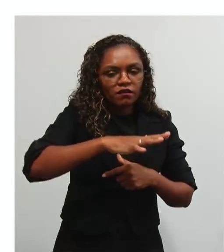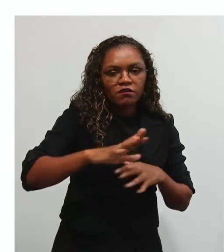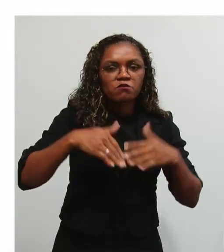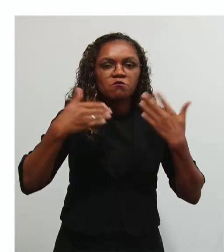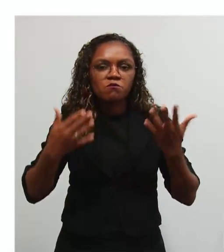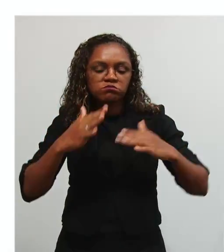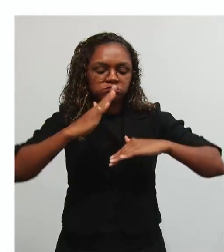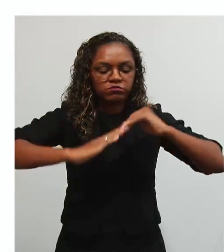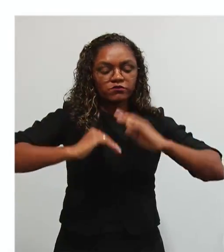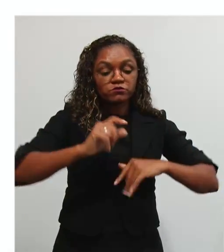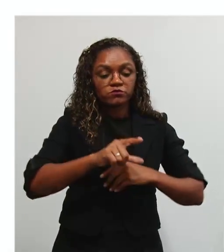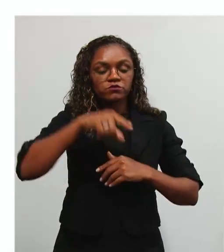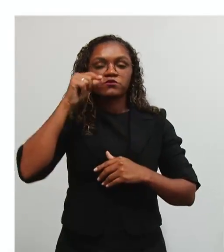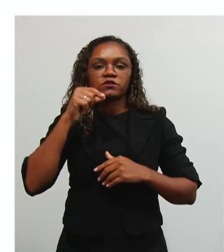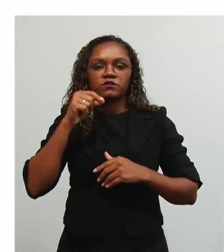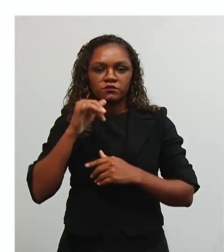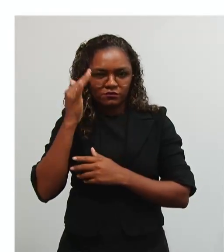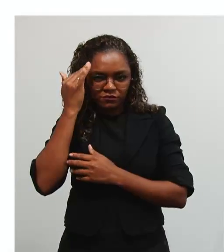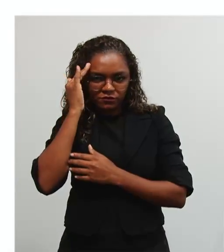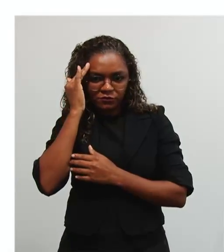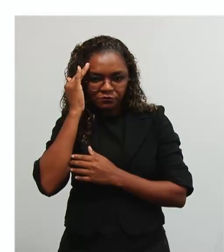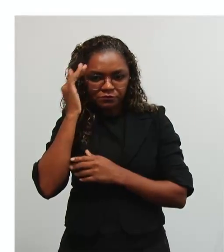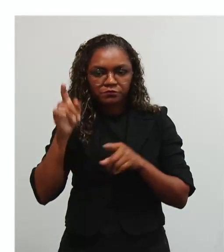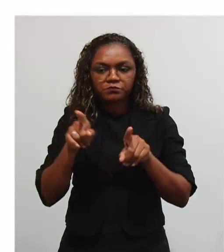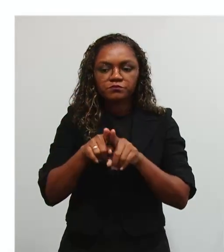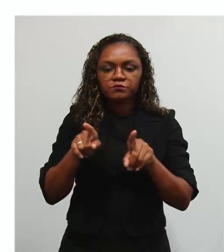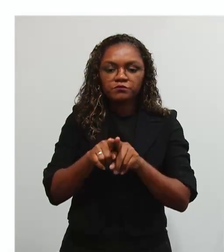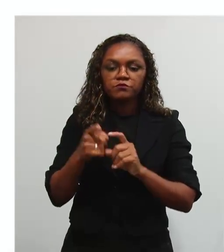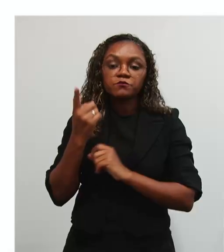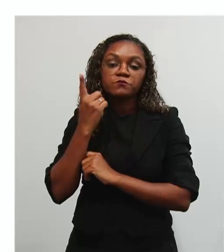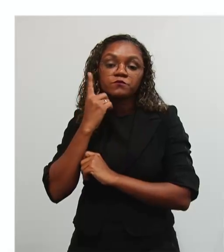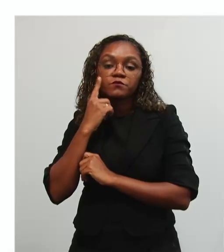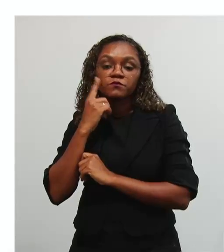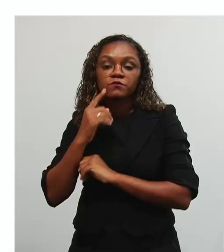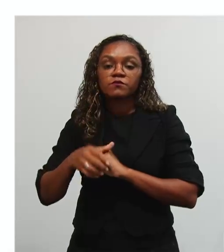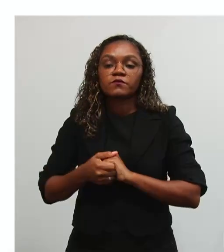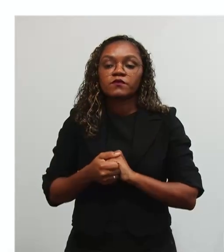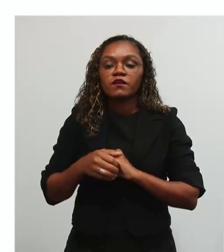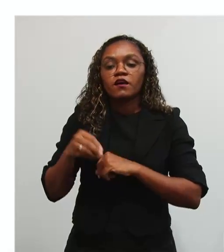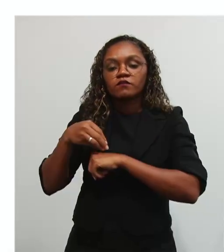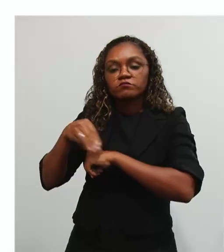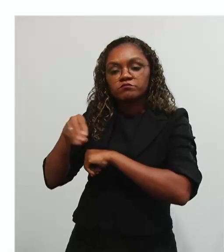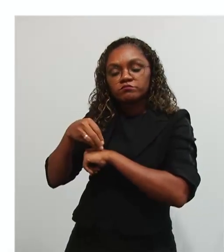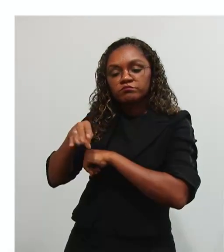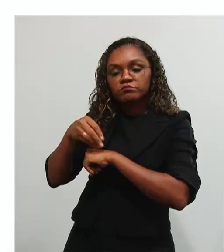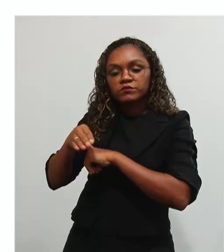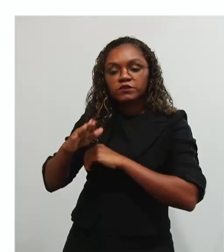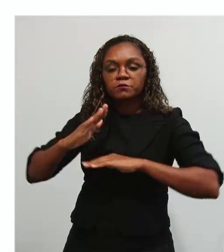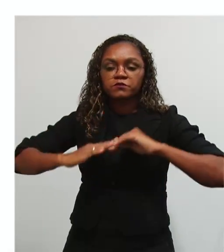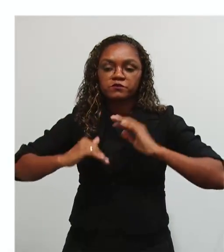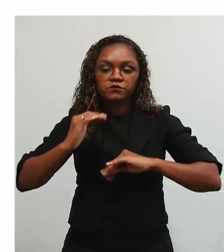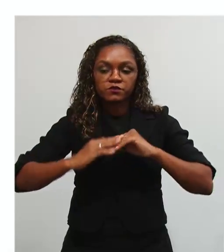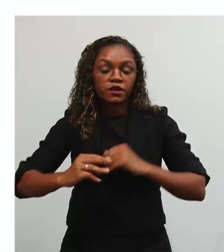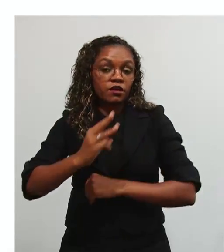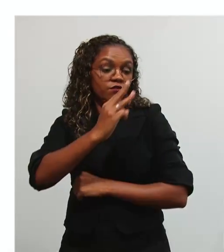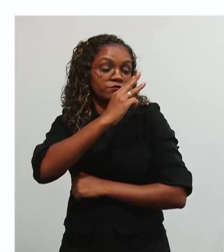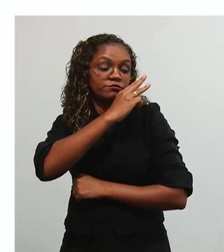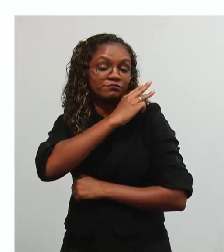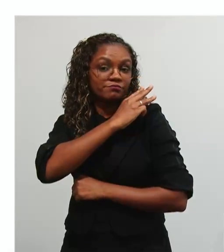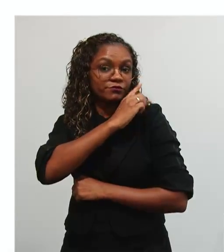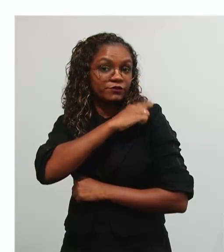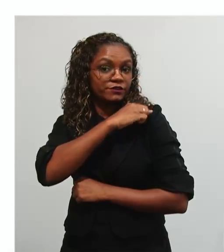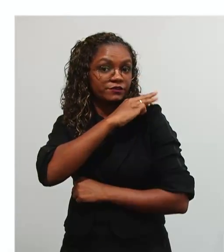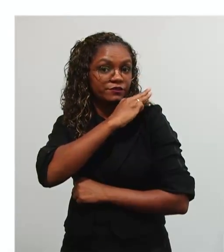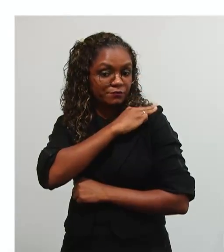médio influi na certeza em relação à escolha do curso universitário? Então, isso também pode ser